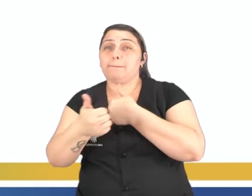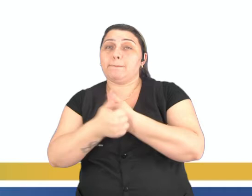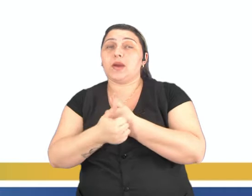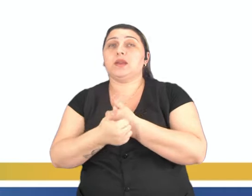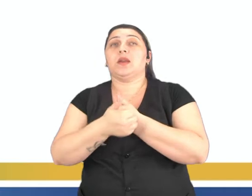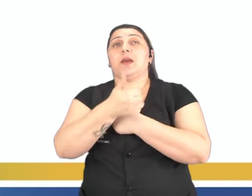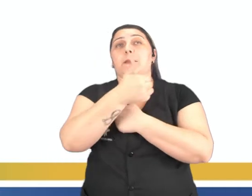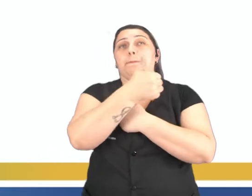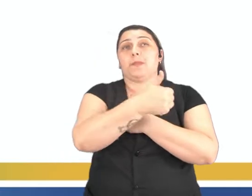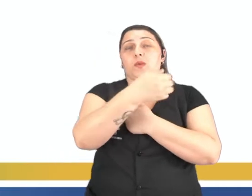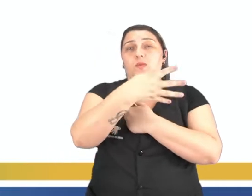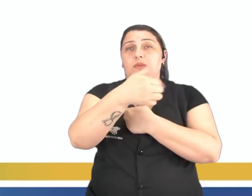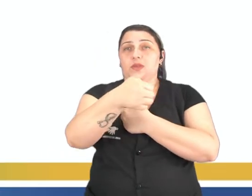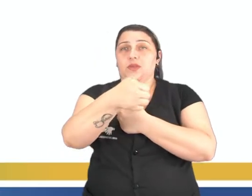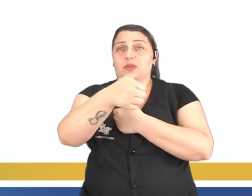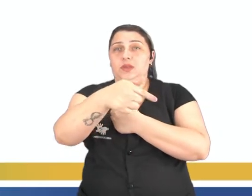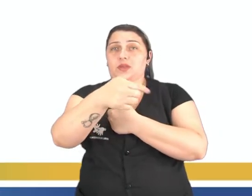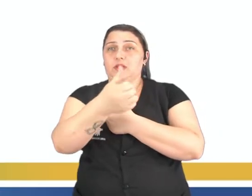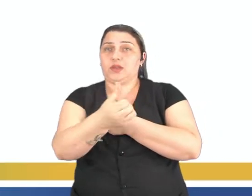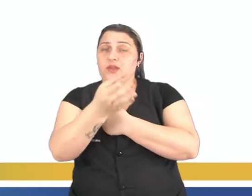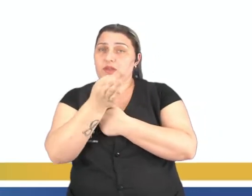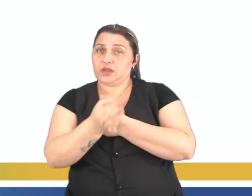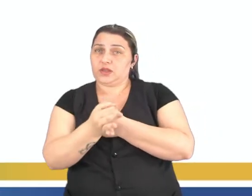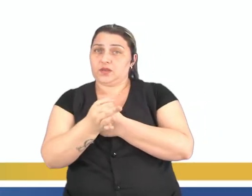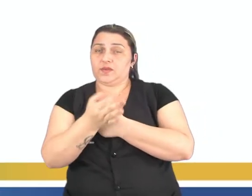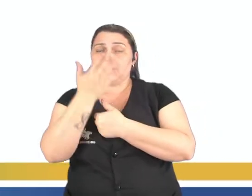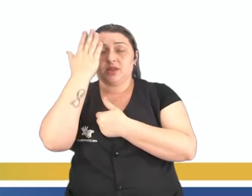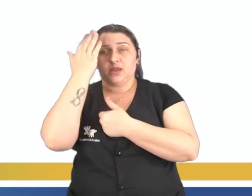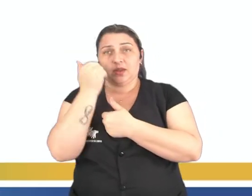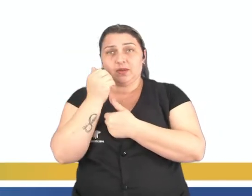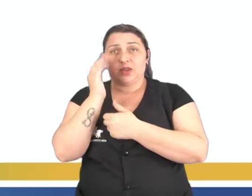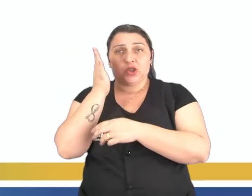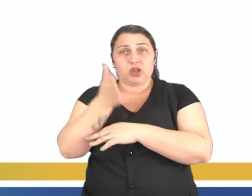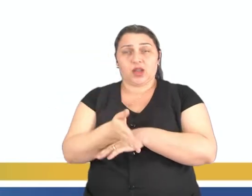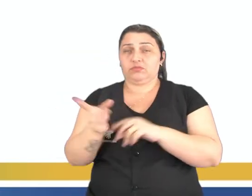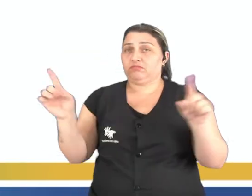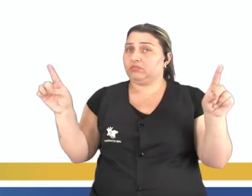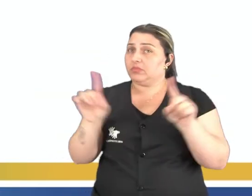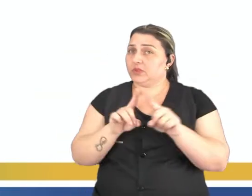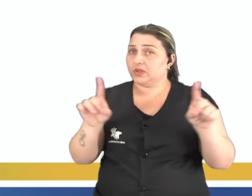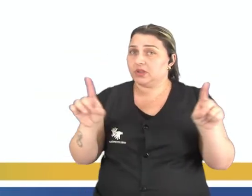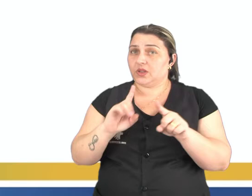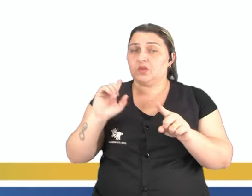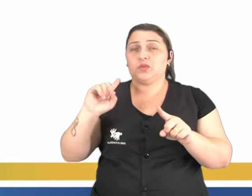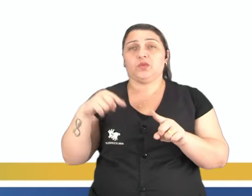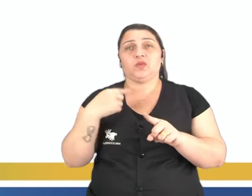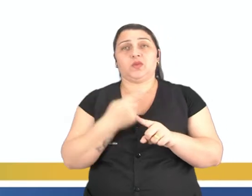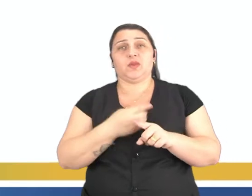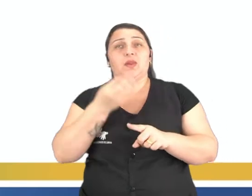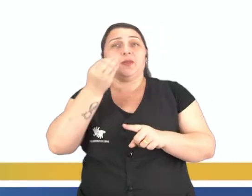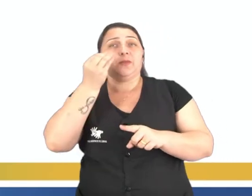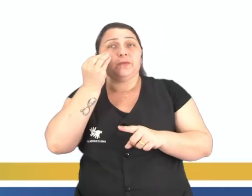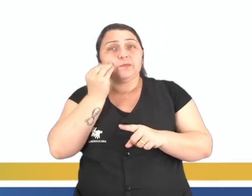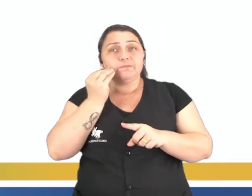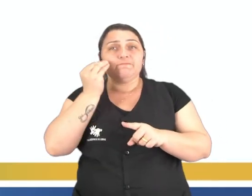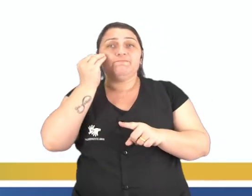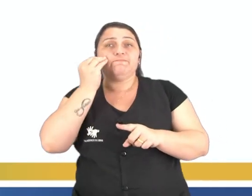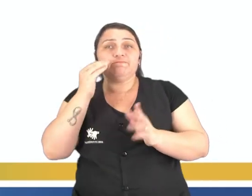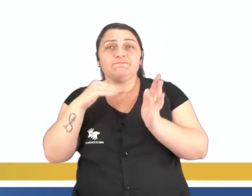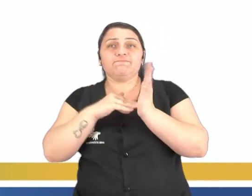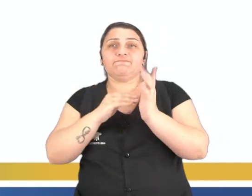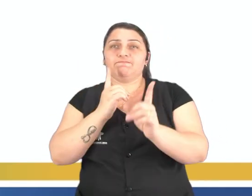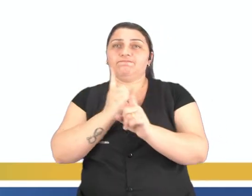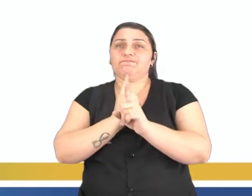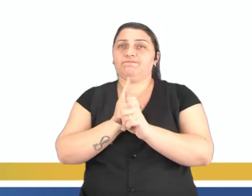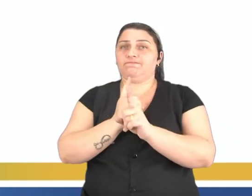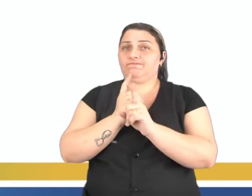a 1.476. A gente vai saber esse número direto? Não. Nós vamos testando até encontrar esse